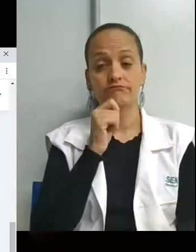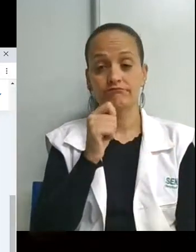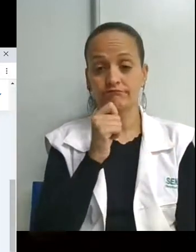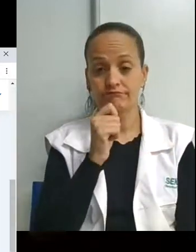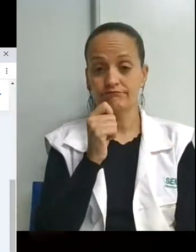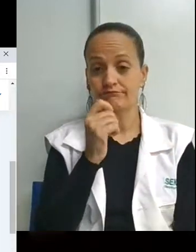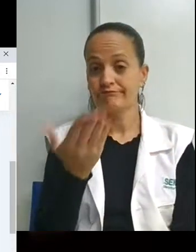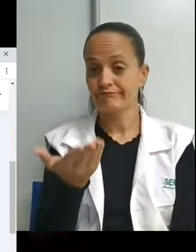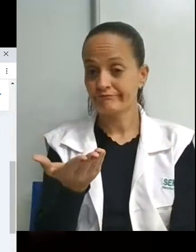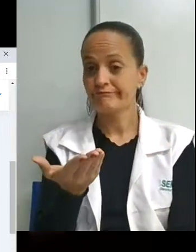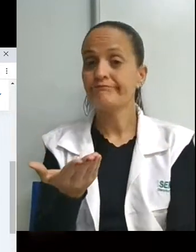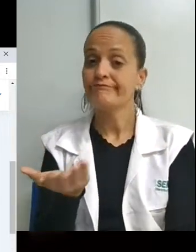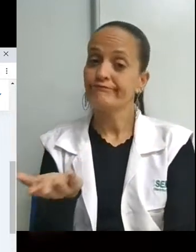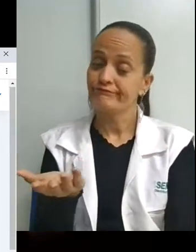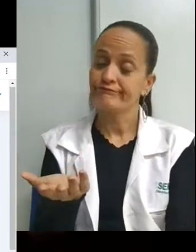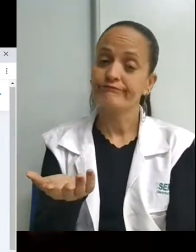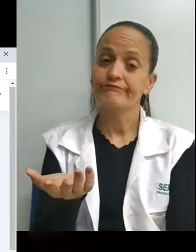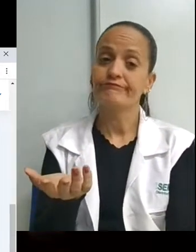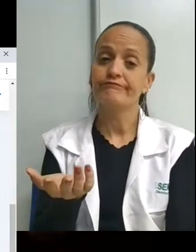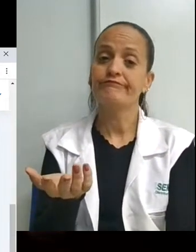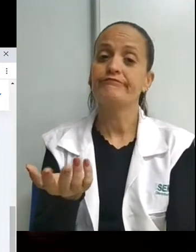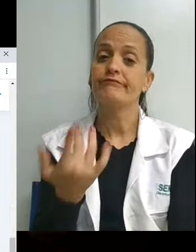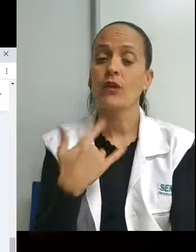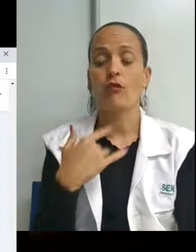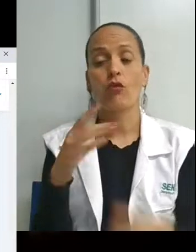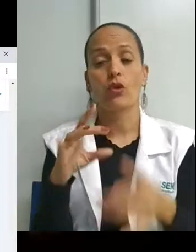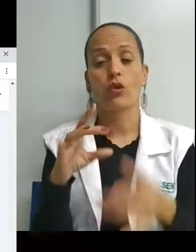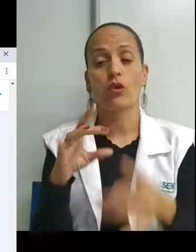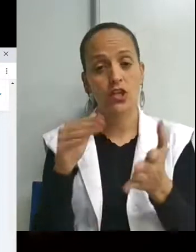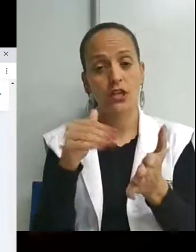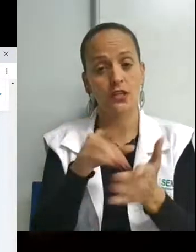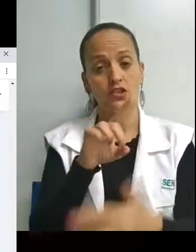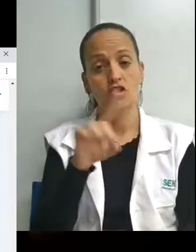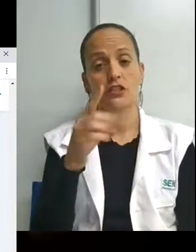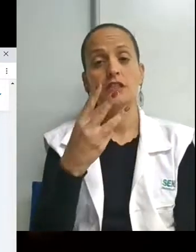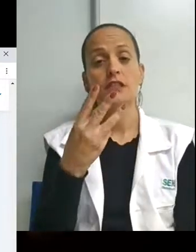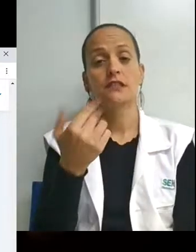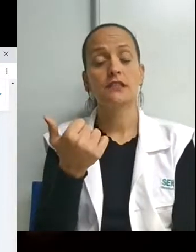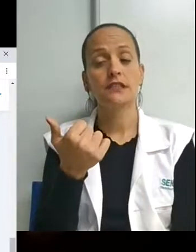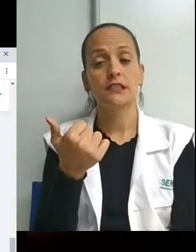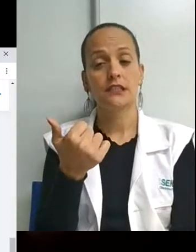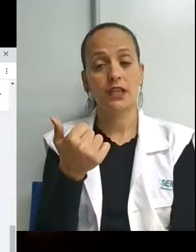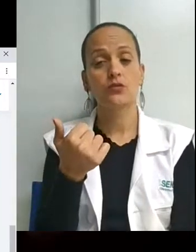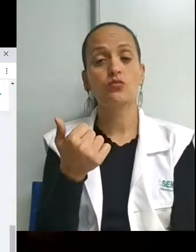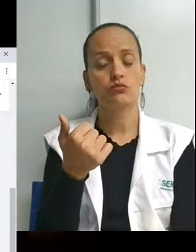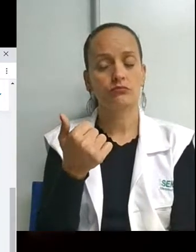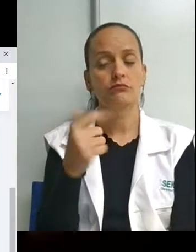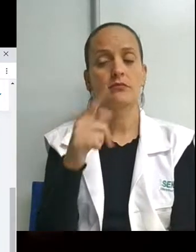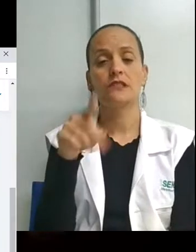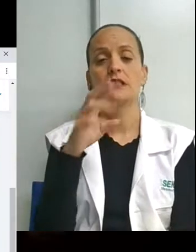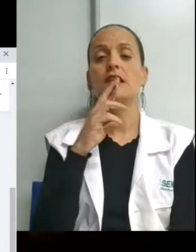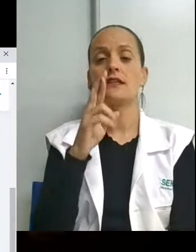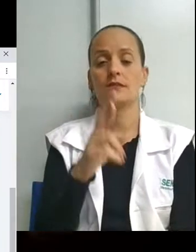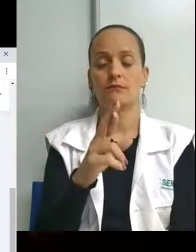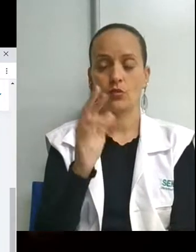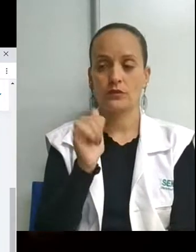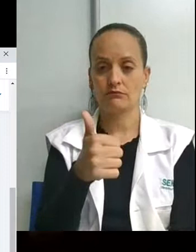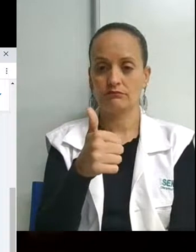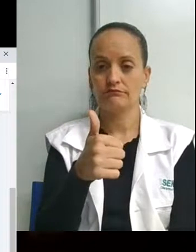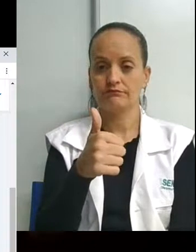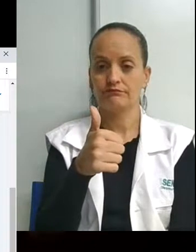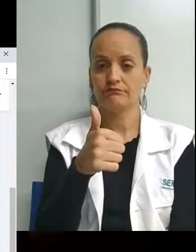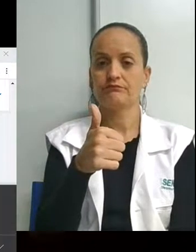não enviou ainda, né? Vou deixar à disposição aí para vocês, né? Tá aberto aqui para vocês enviarem. E aí, para valer até